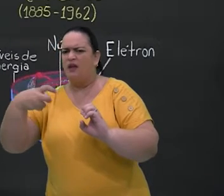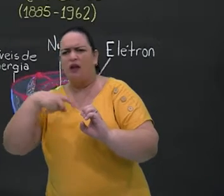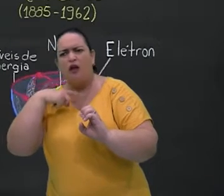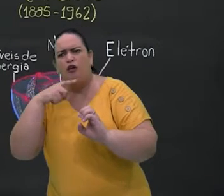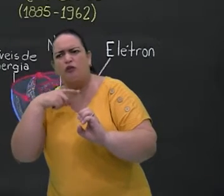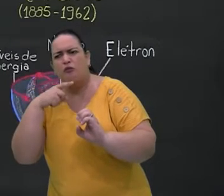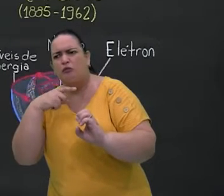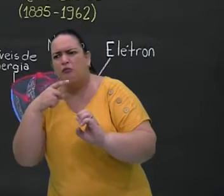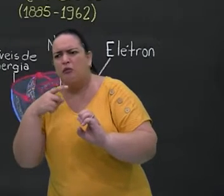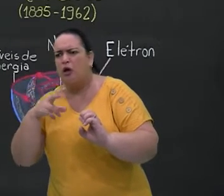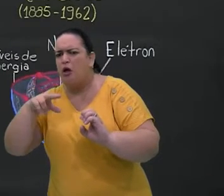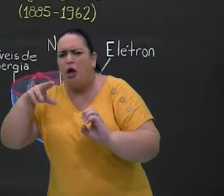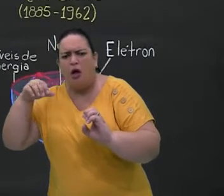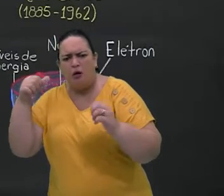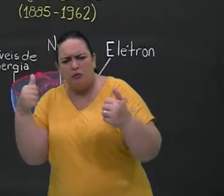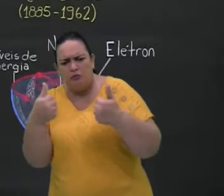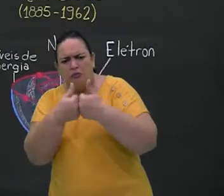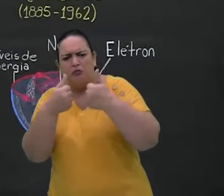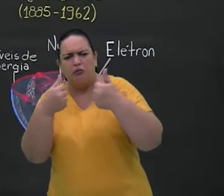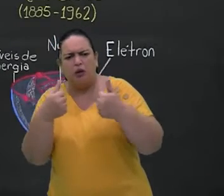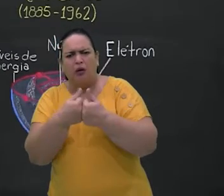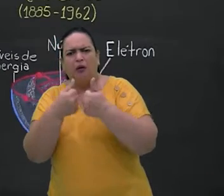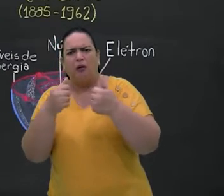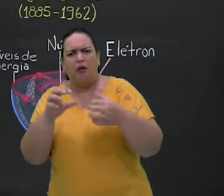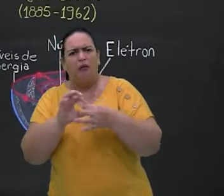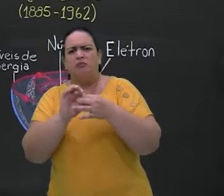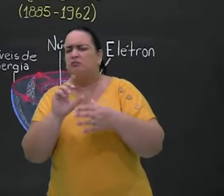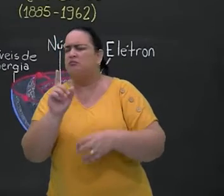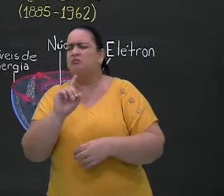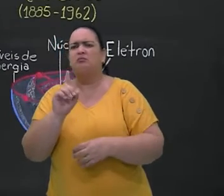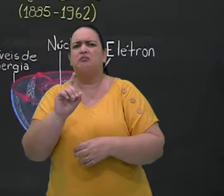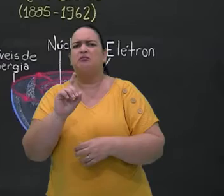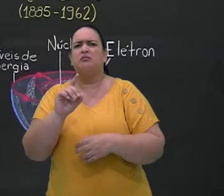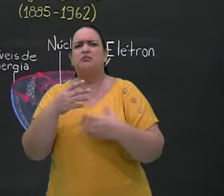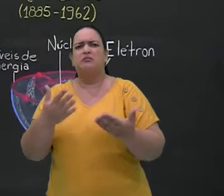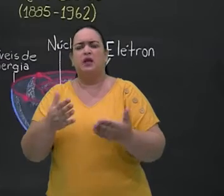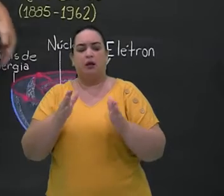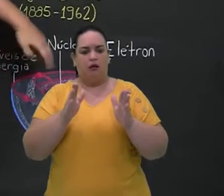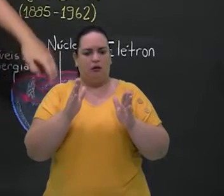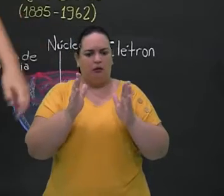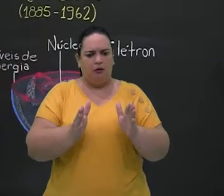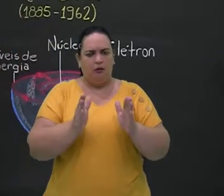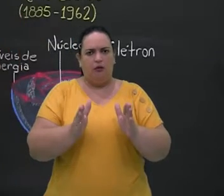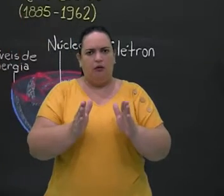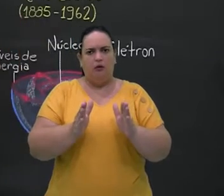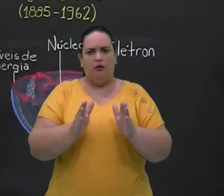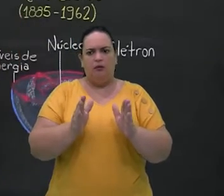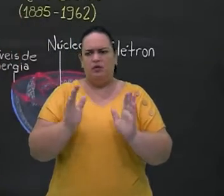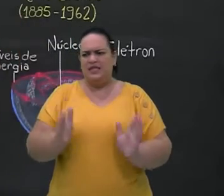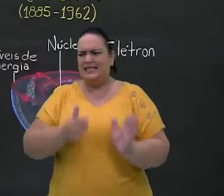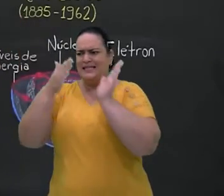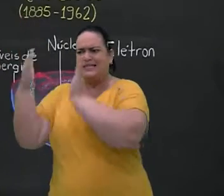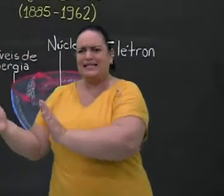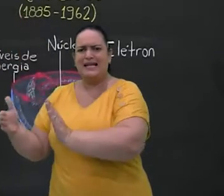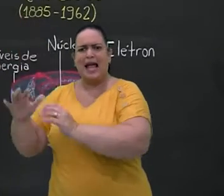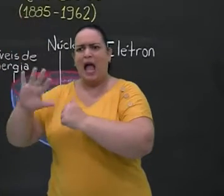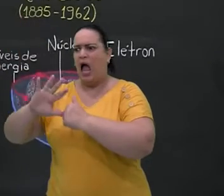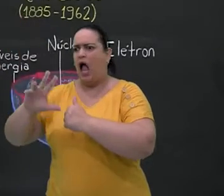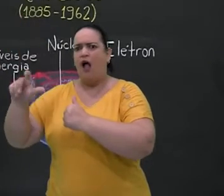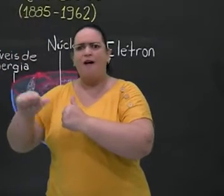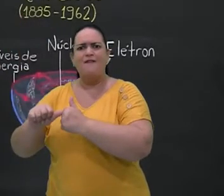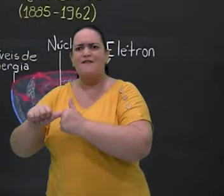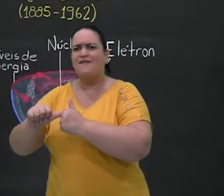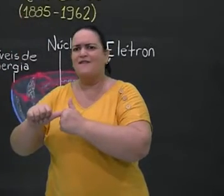dos elétrons com o núcleo. A gente sai daqui, de Rutherford para Bohr, da física clássica